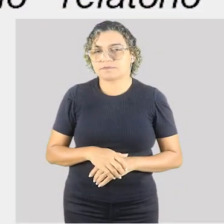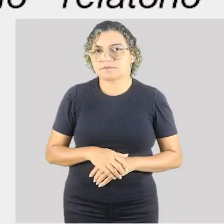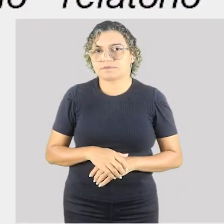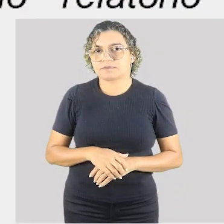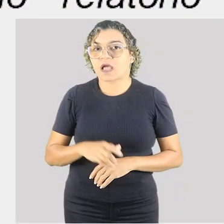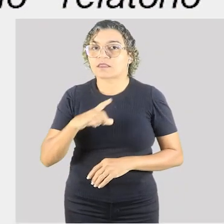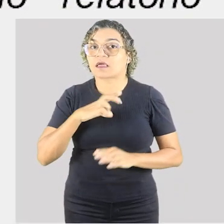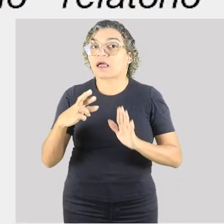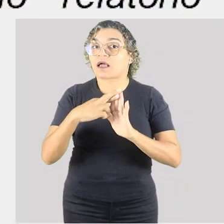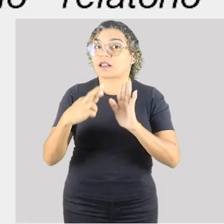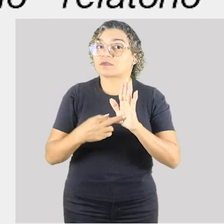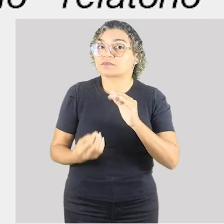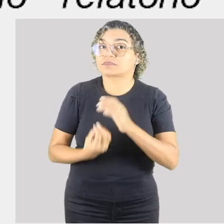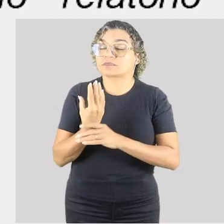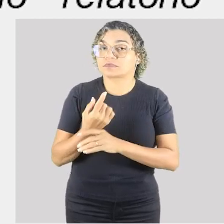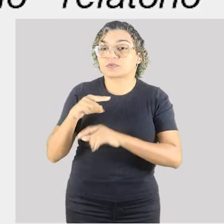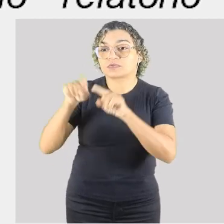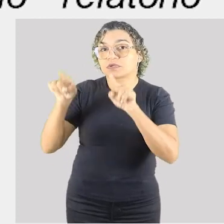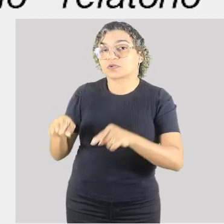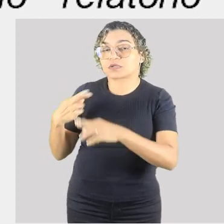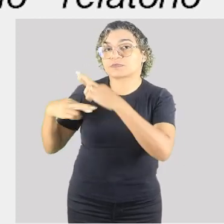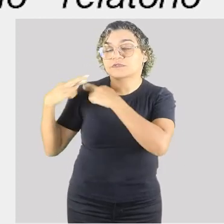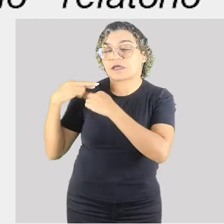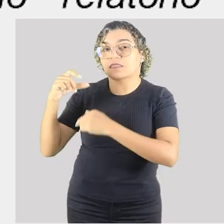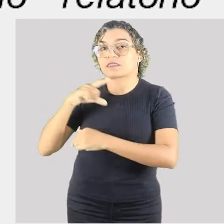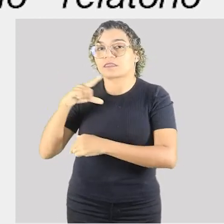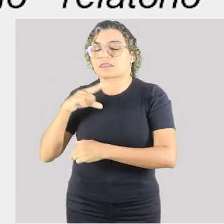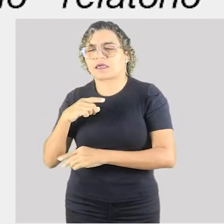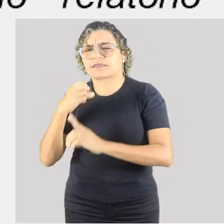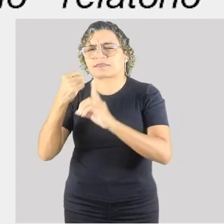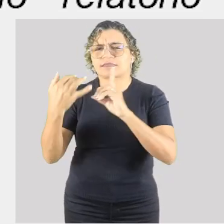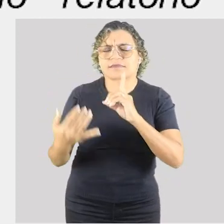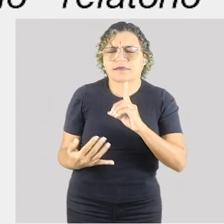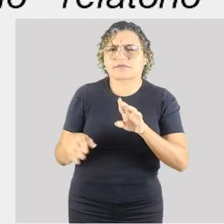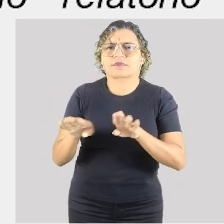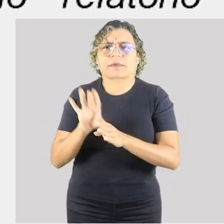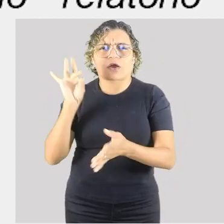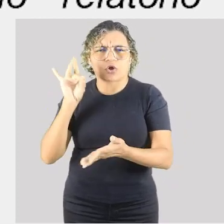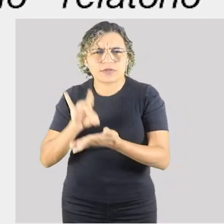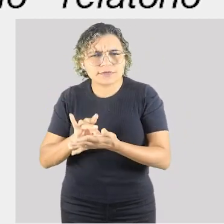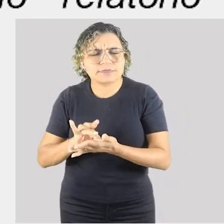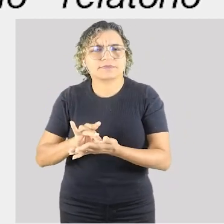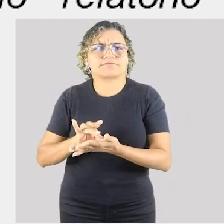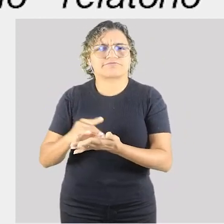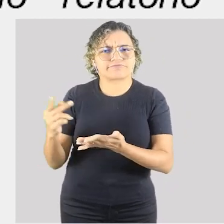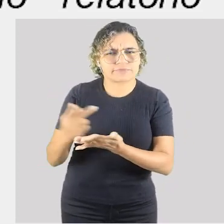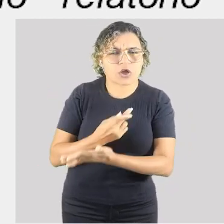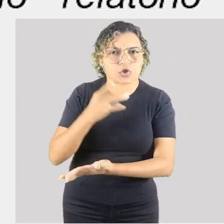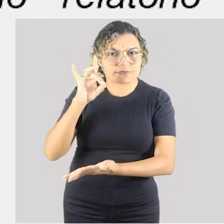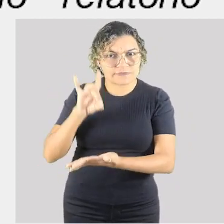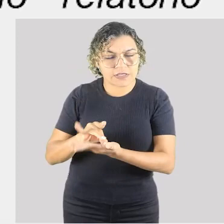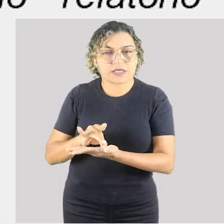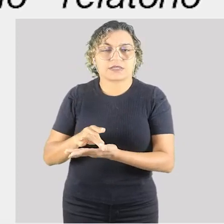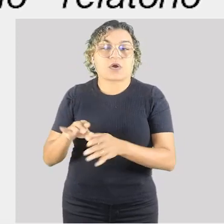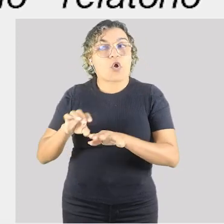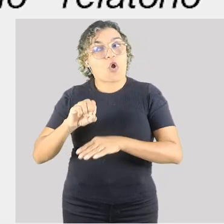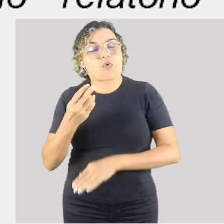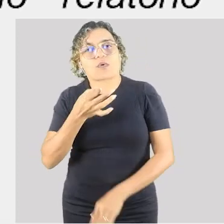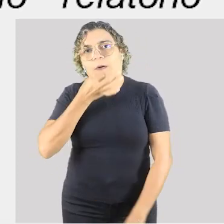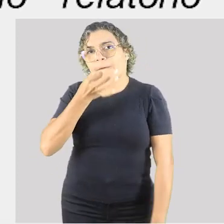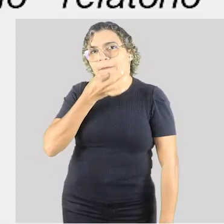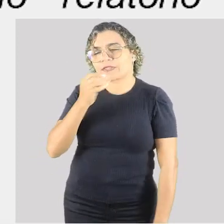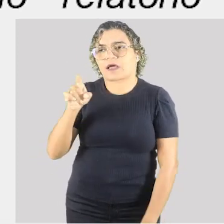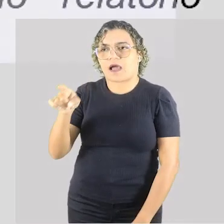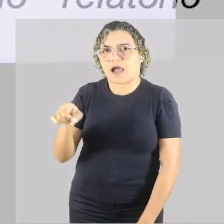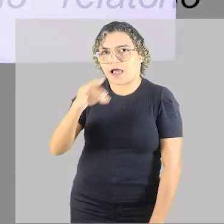Ao elaborar o relatório, o servidor responsável deve informar todos os fatos e provas que foram produzidas e opinar quanto à inocência